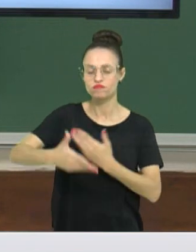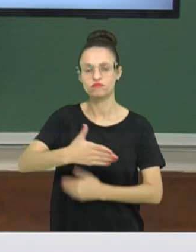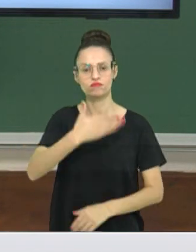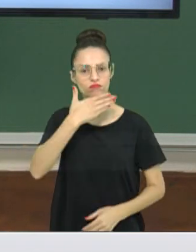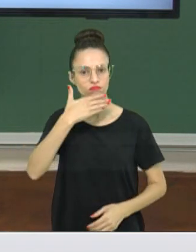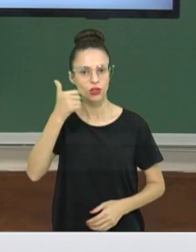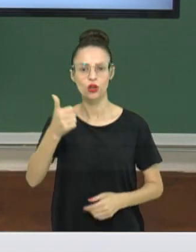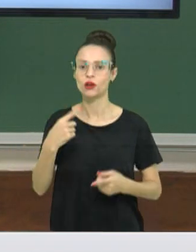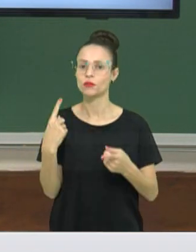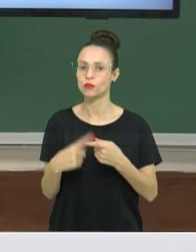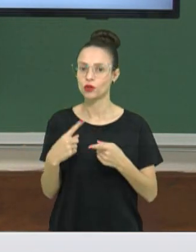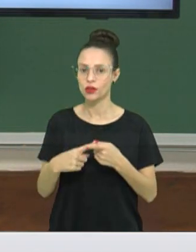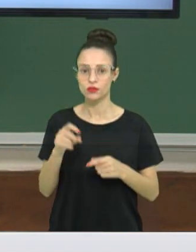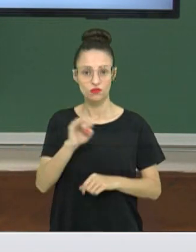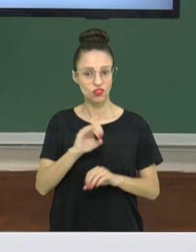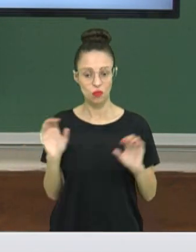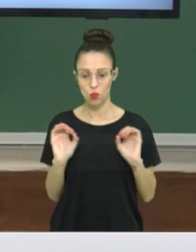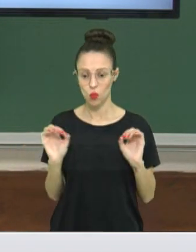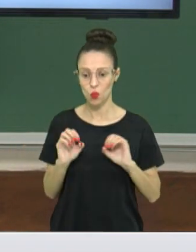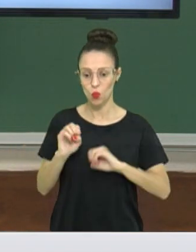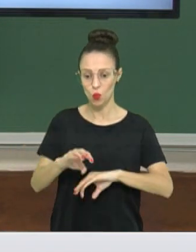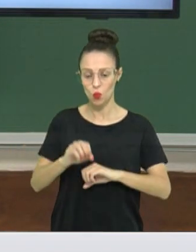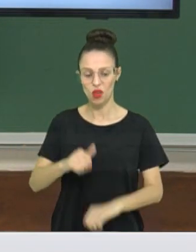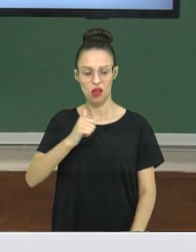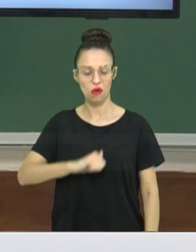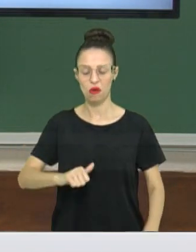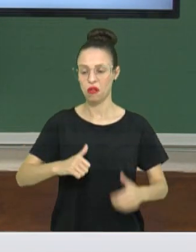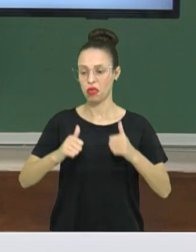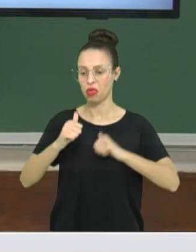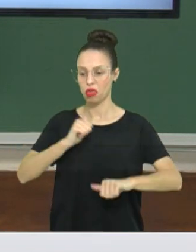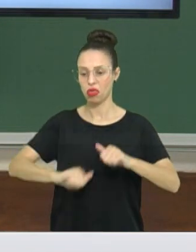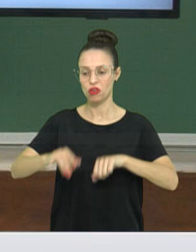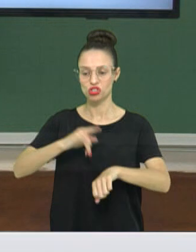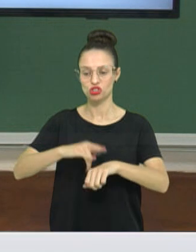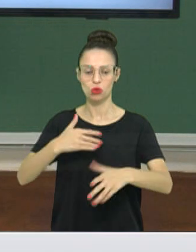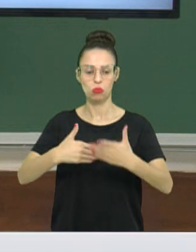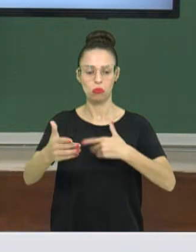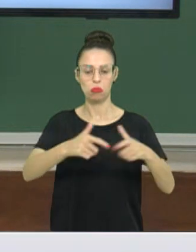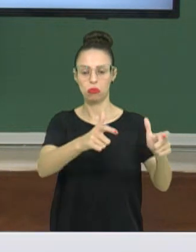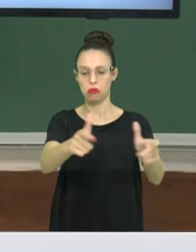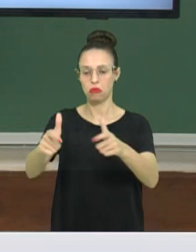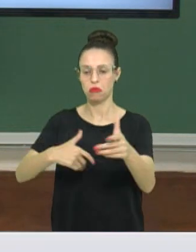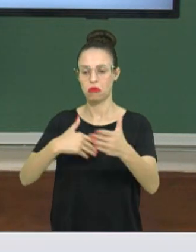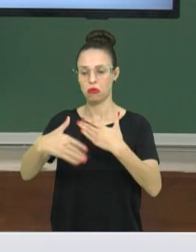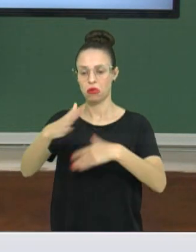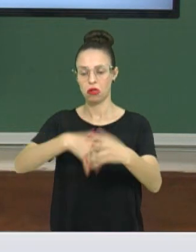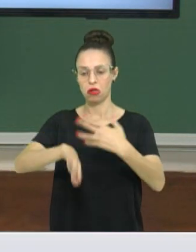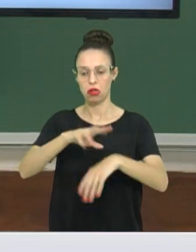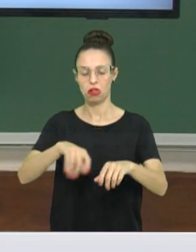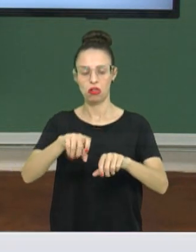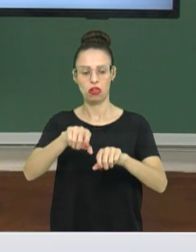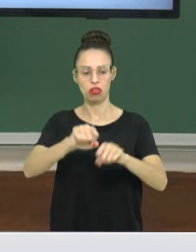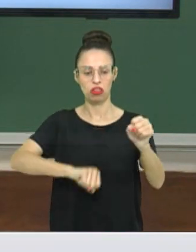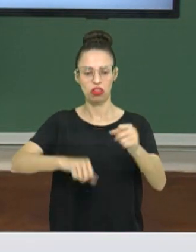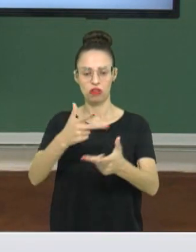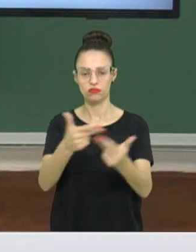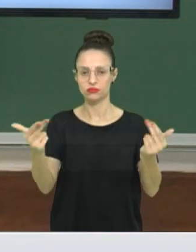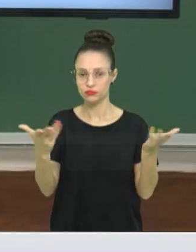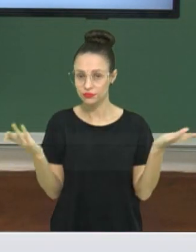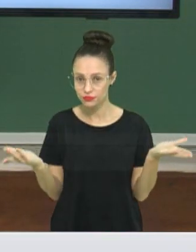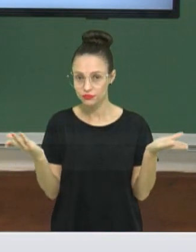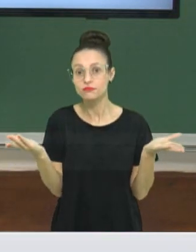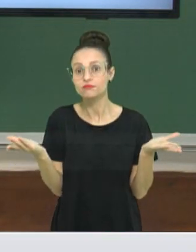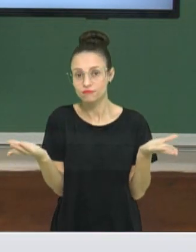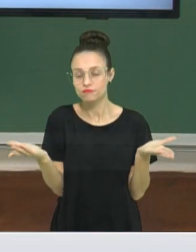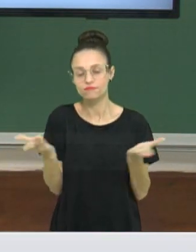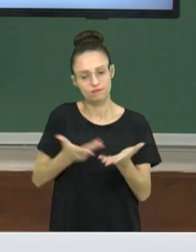melhor. Porque se você não ensina, ele vai fazer cocô em qualquer lugar, xixi em qualquer lugar, vai subir na mesa, vai rasgar as coisas, tá? E